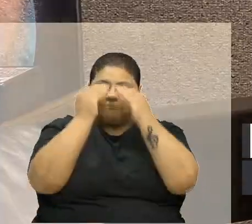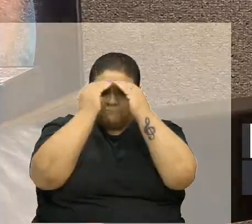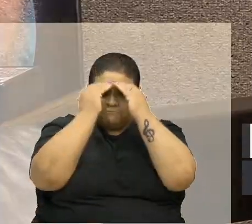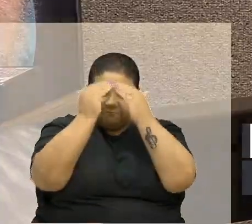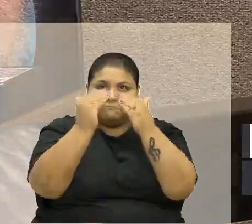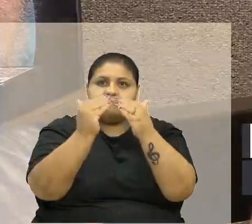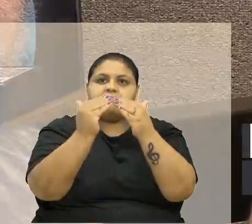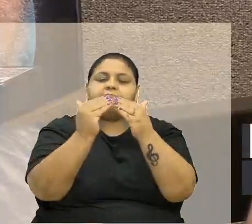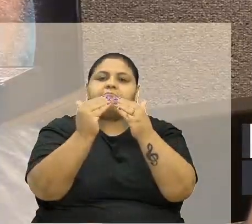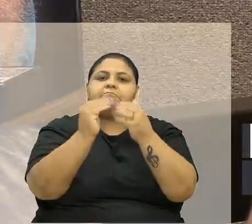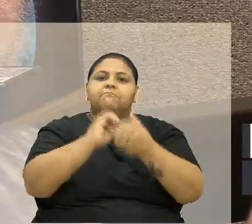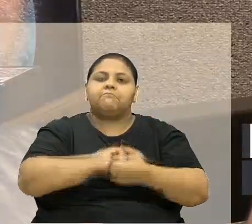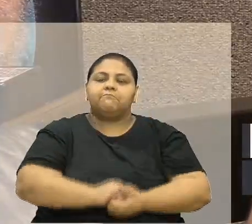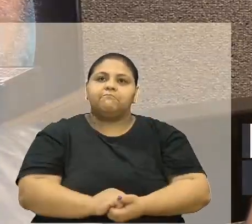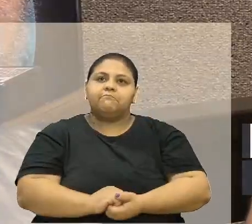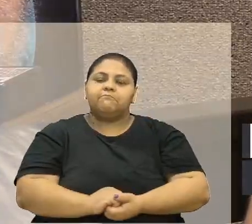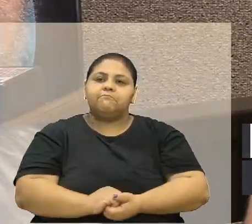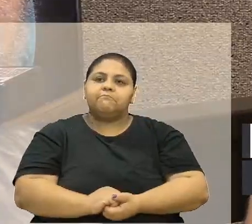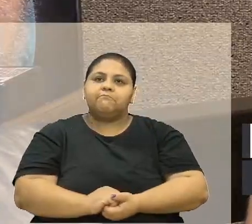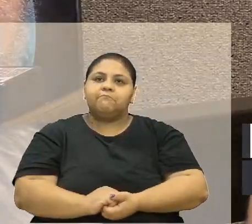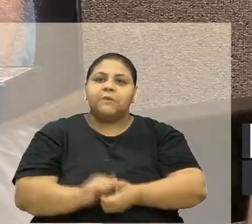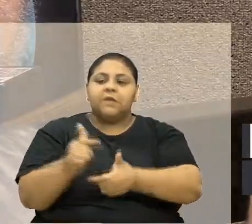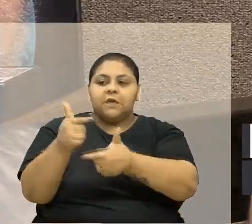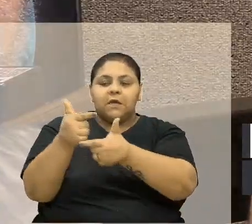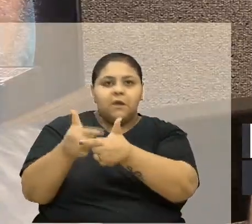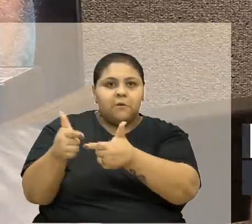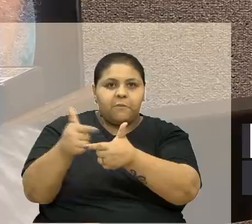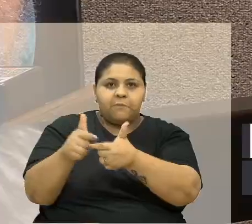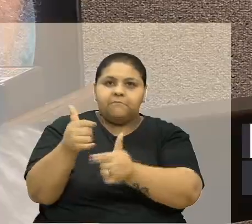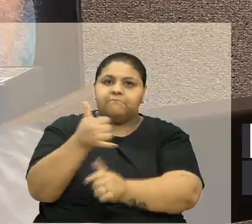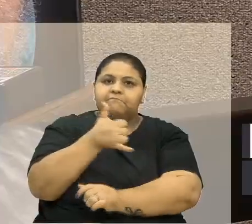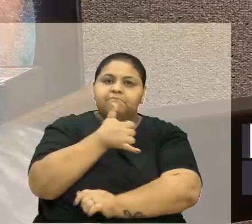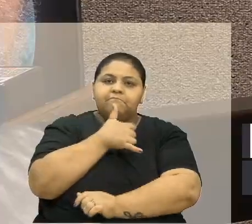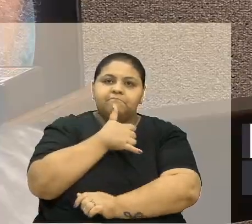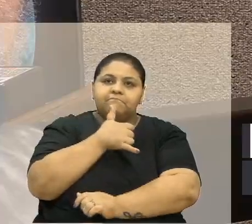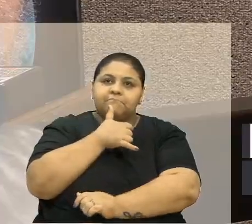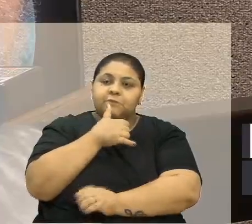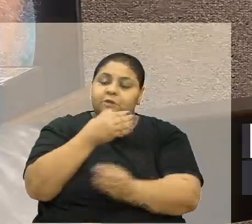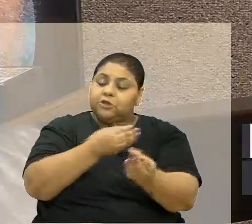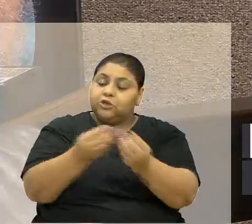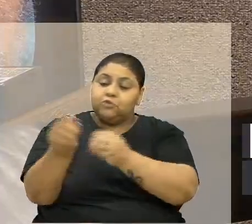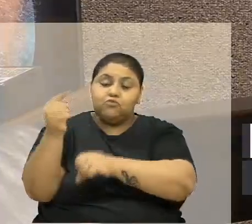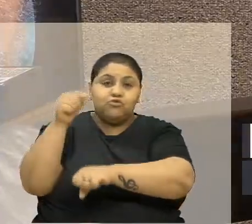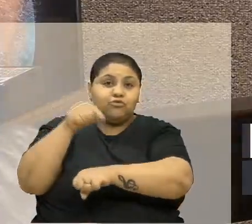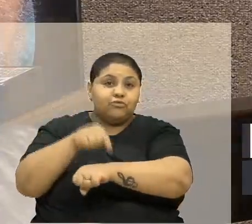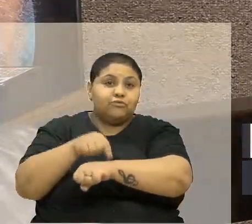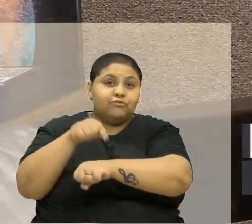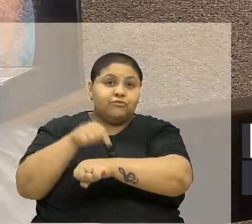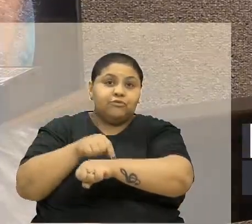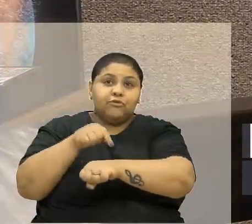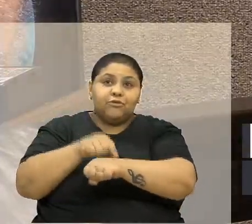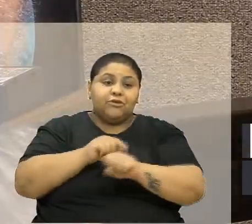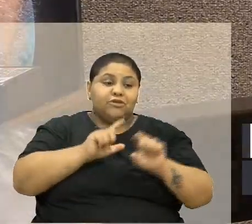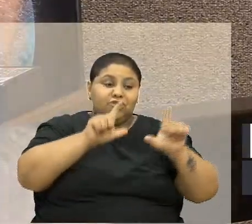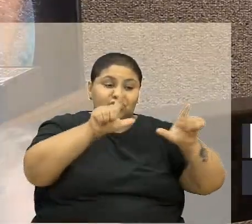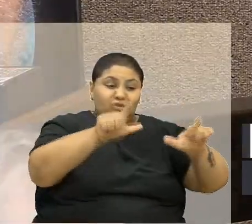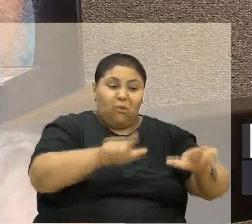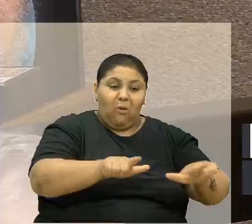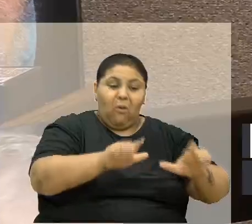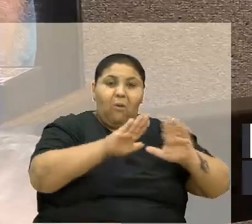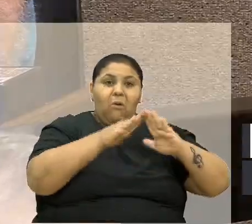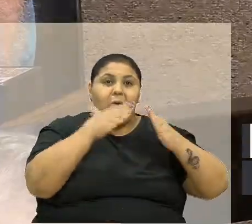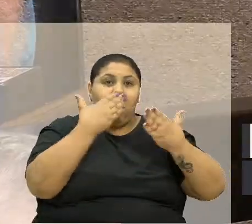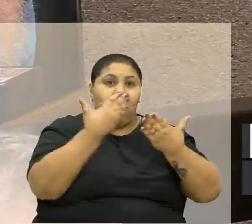um gargalo que, infelizmente, é de décadas essa situação de isolamento de escola,